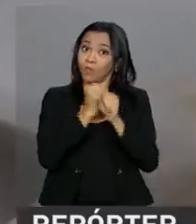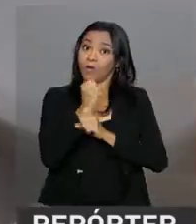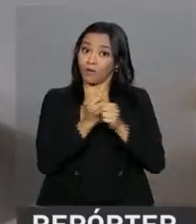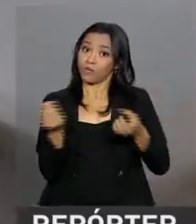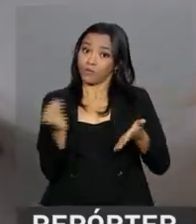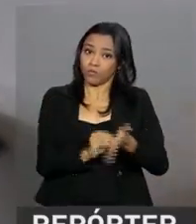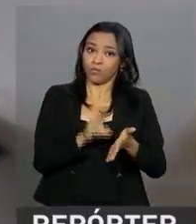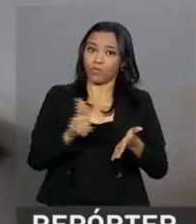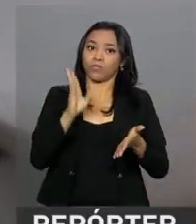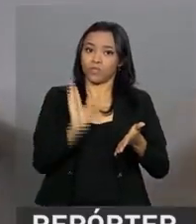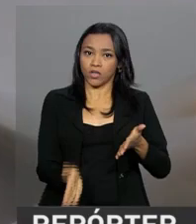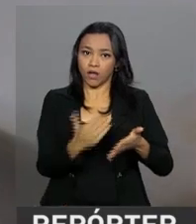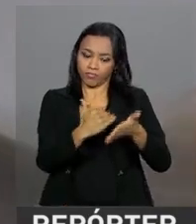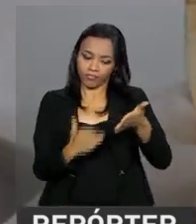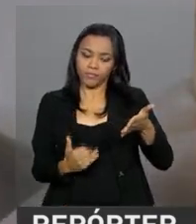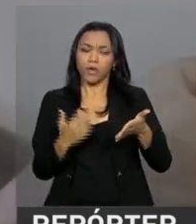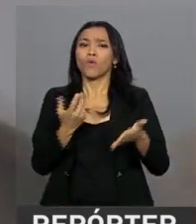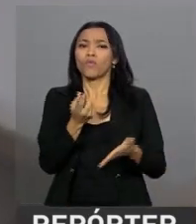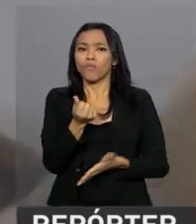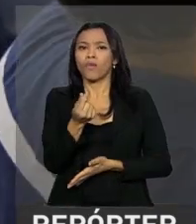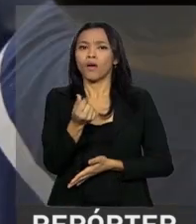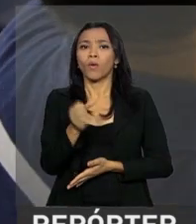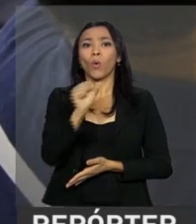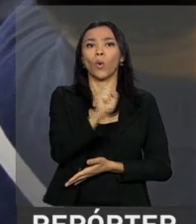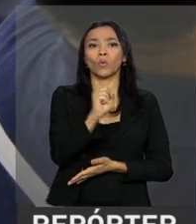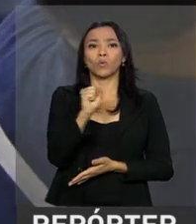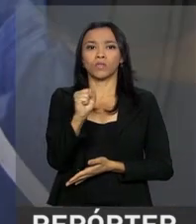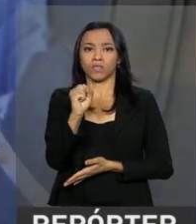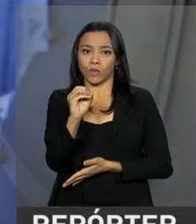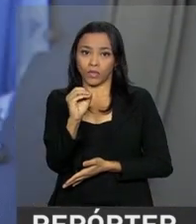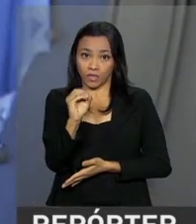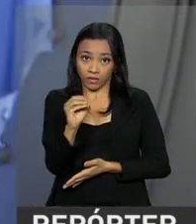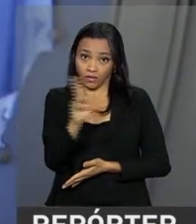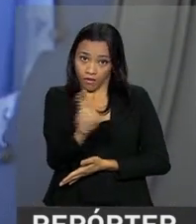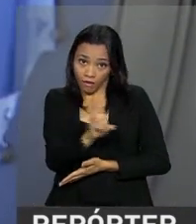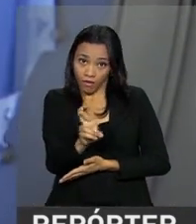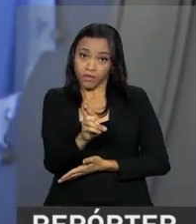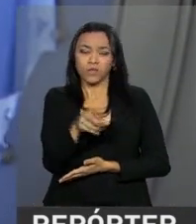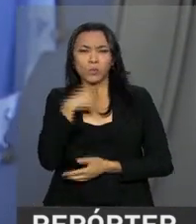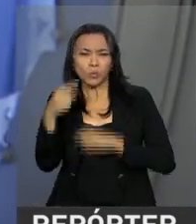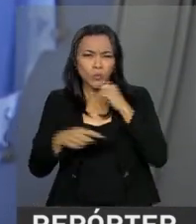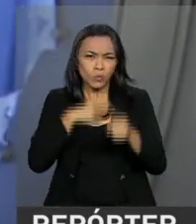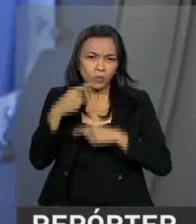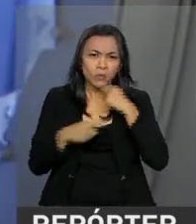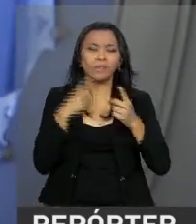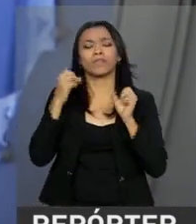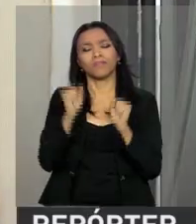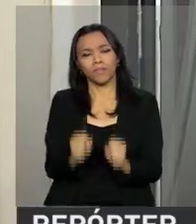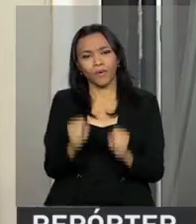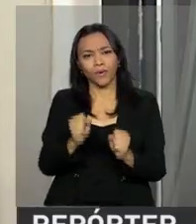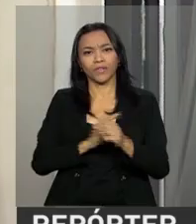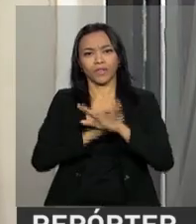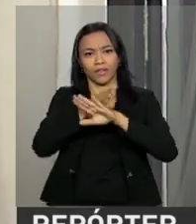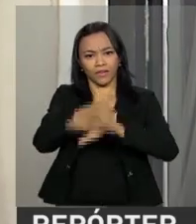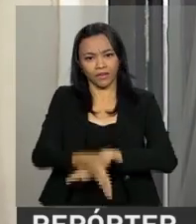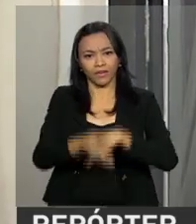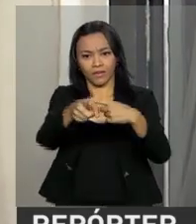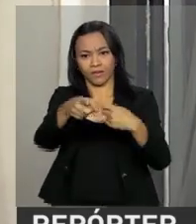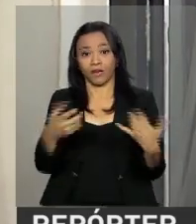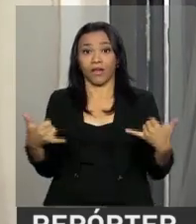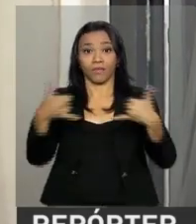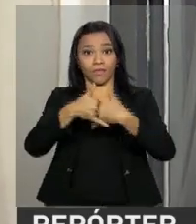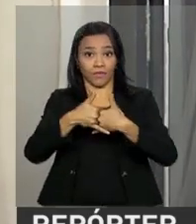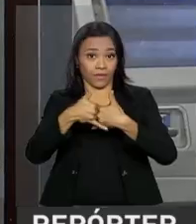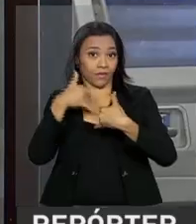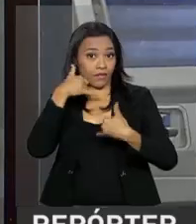o valor integral do abono é de R 880 outras dúvidas podem ser tiradas na central de atendimento Alô